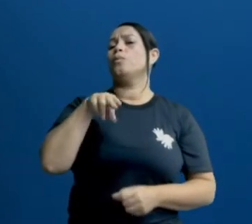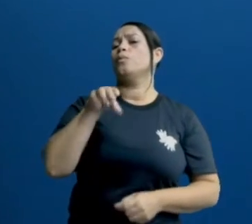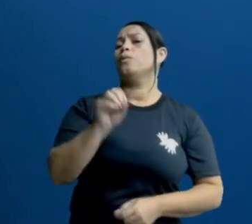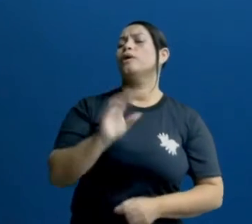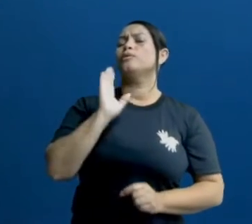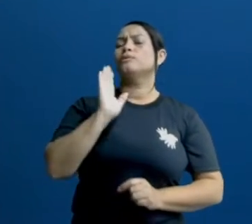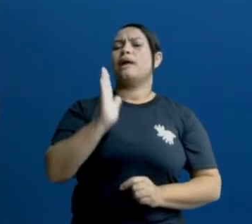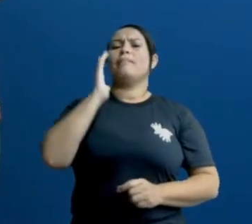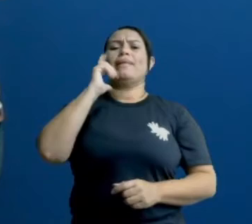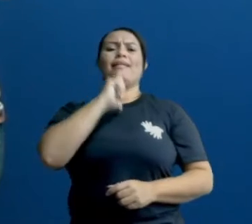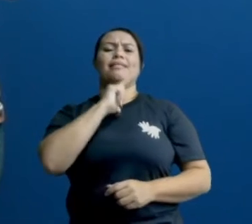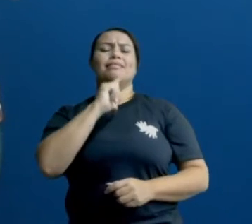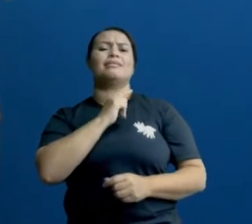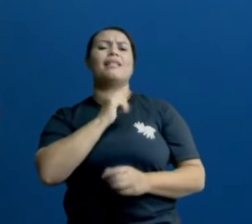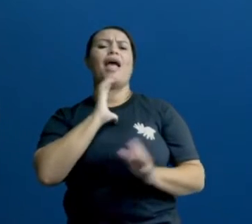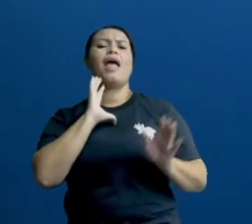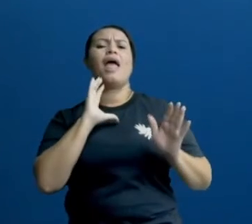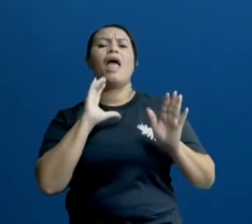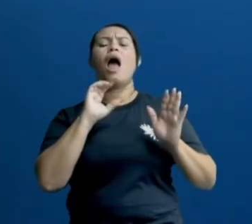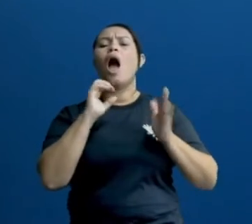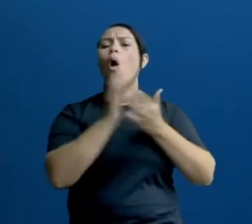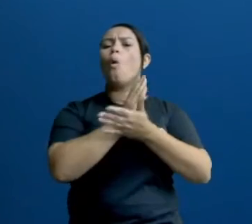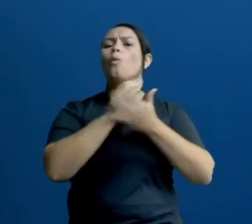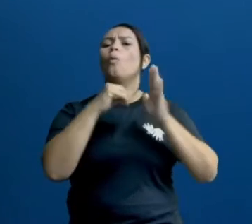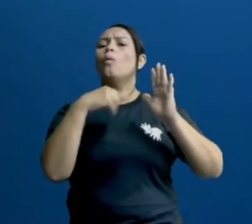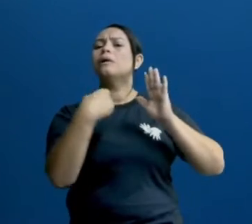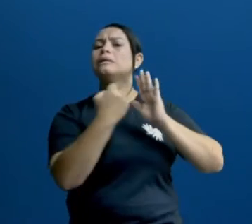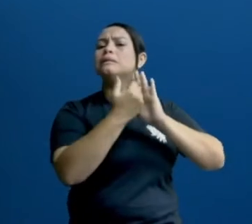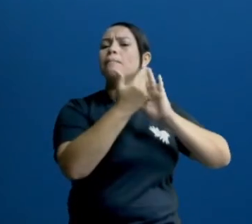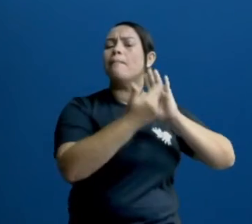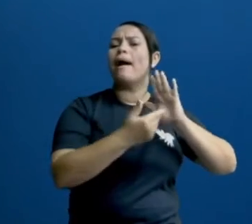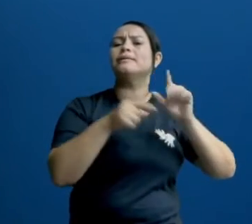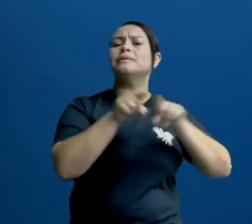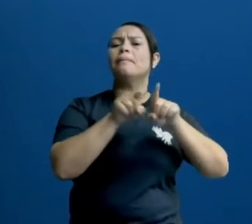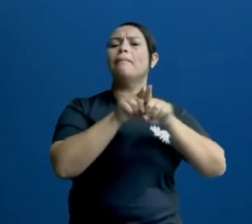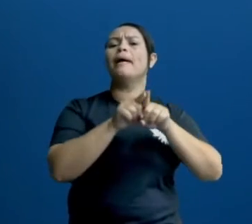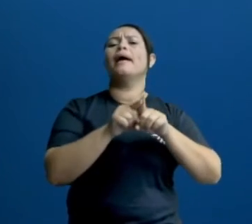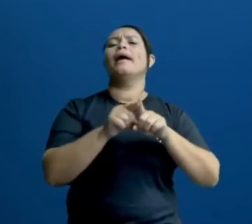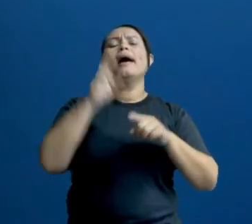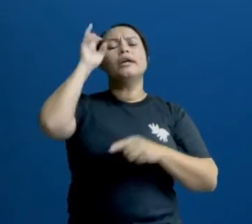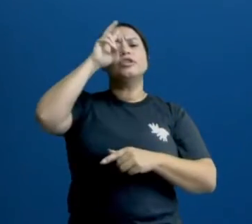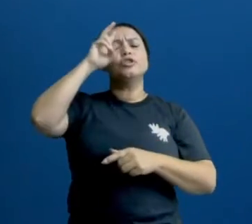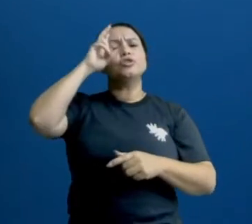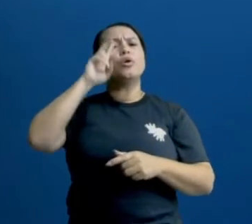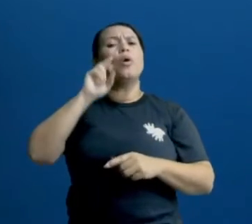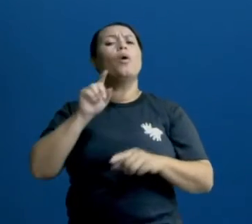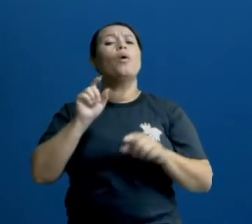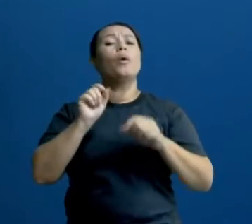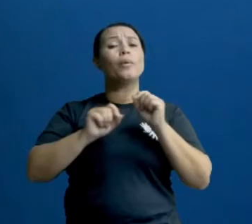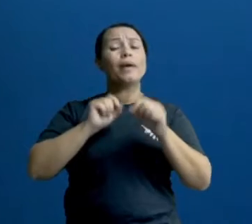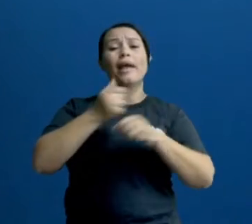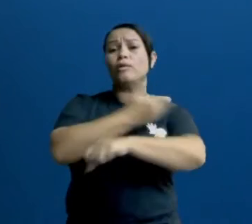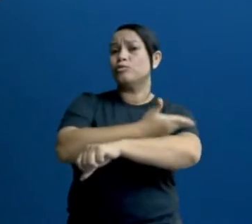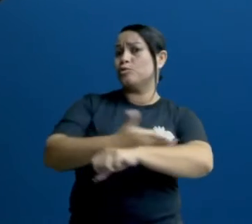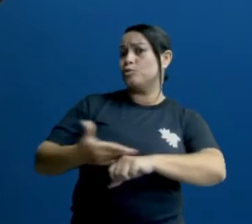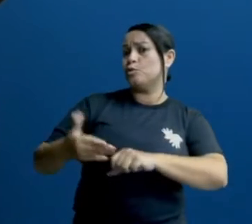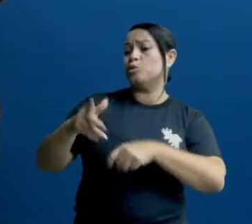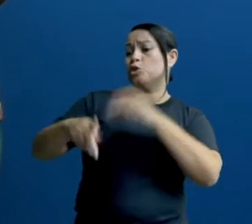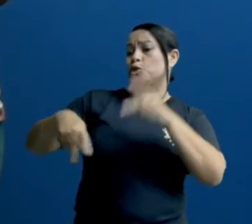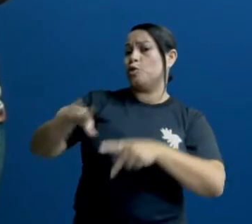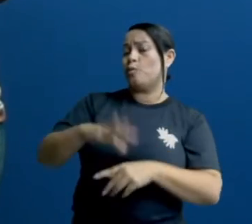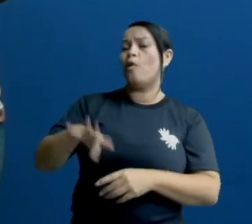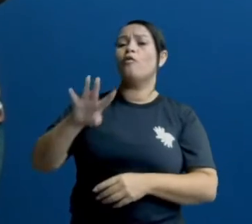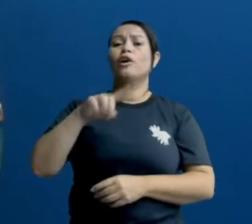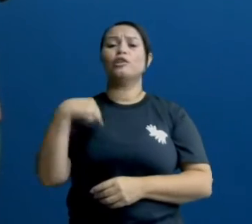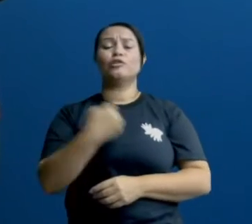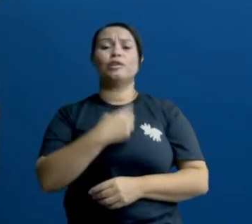os símbolos, as tradições e as lutas do povo, e a gente conheceu as nossas lutas, as nossas vitórias, como a